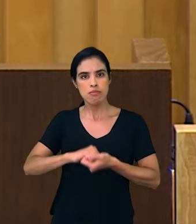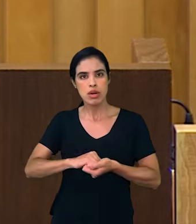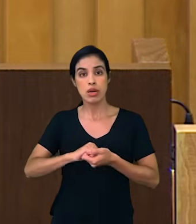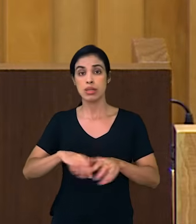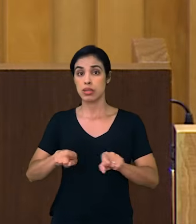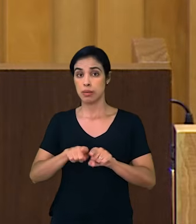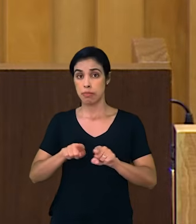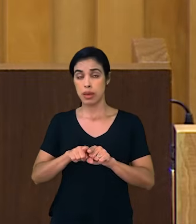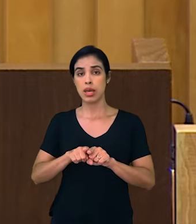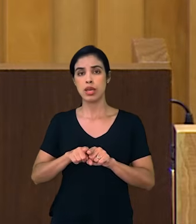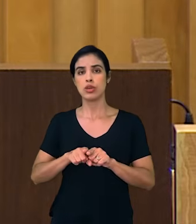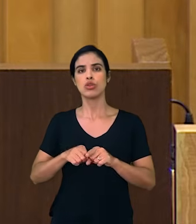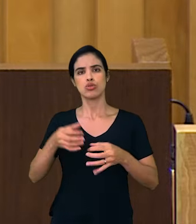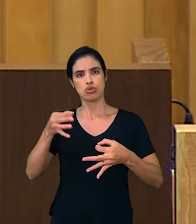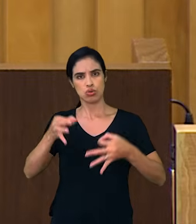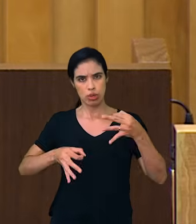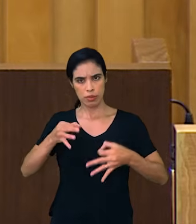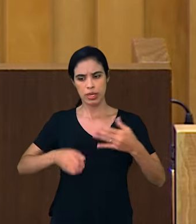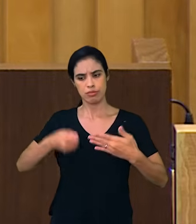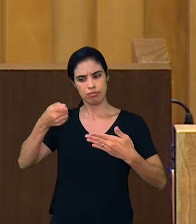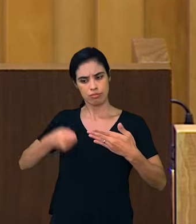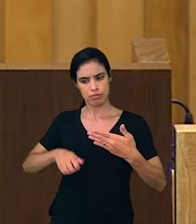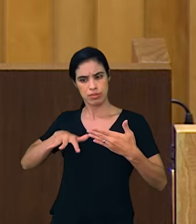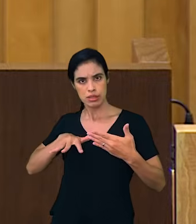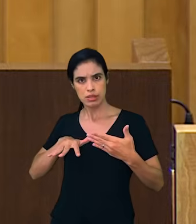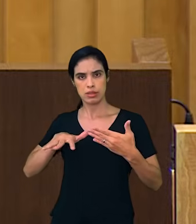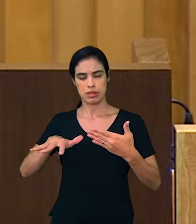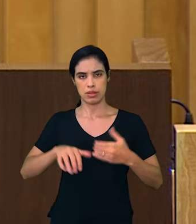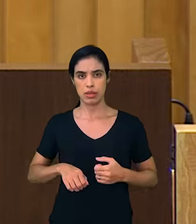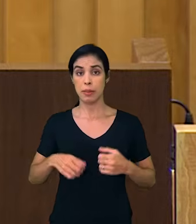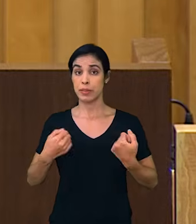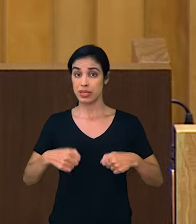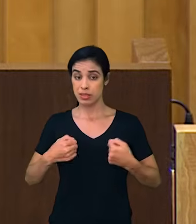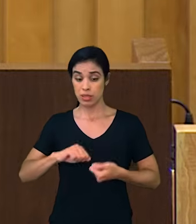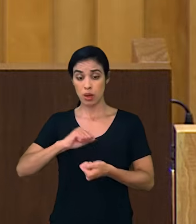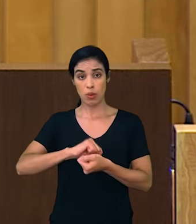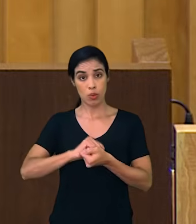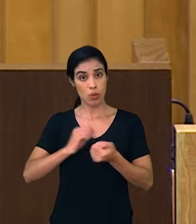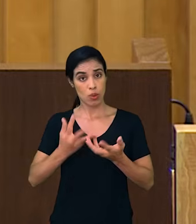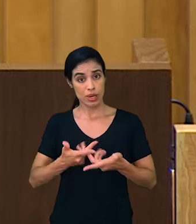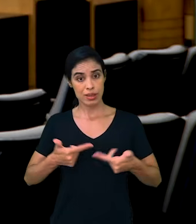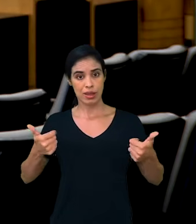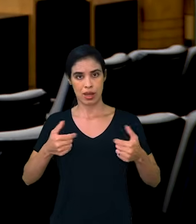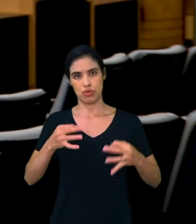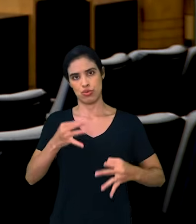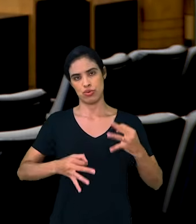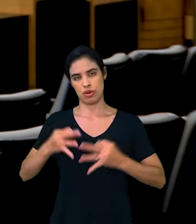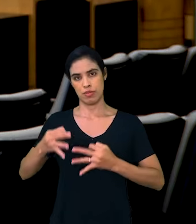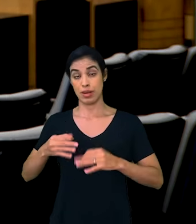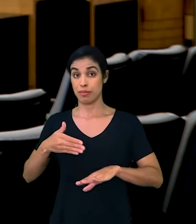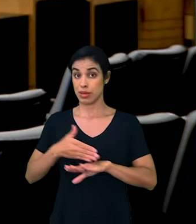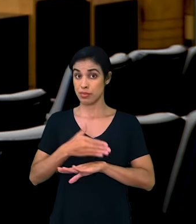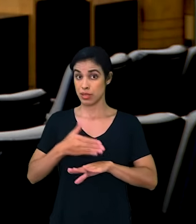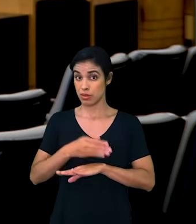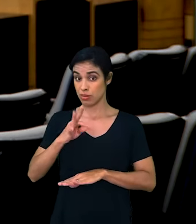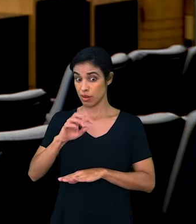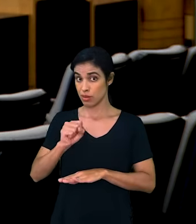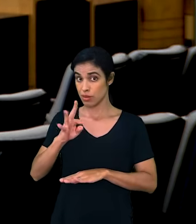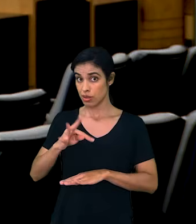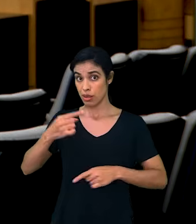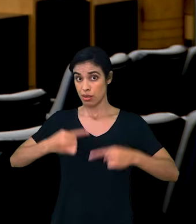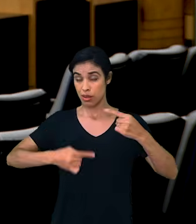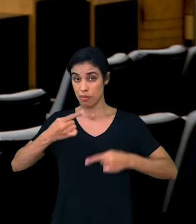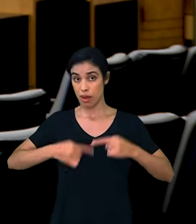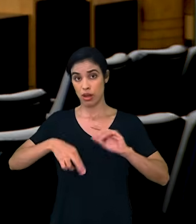precedentes, sempre com absoluto respeito à independência judicial e à qualidade da prestação jurisdicional. A participação do TST em